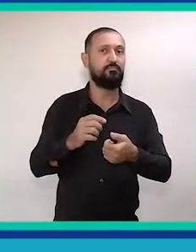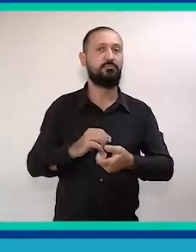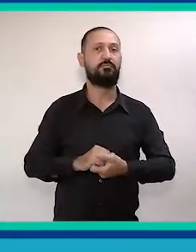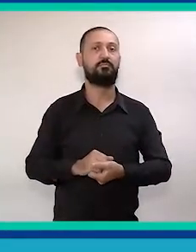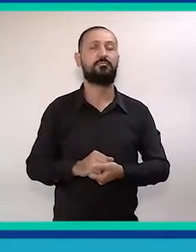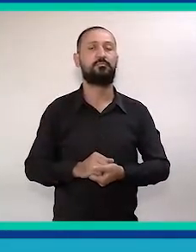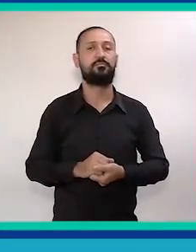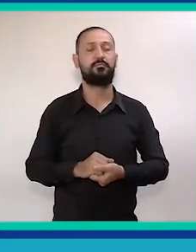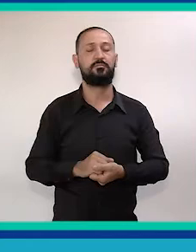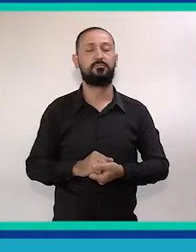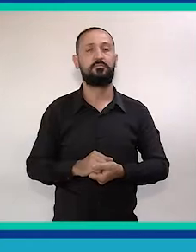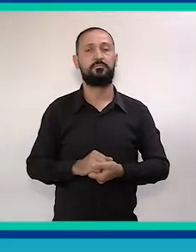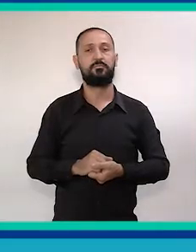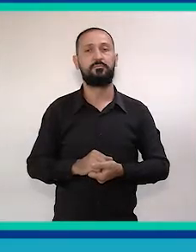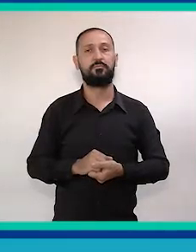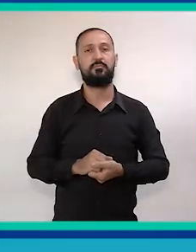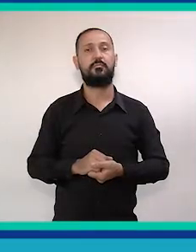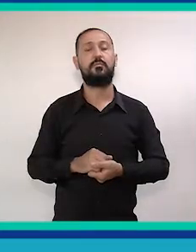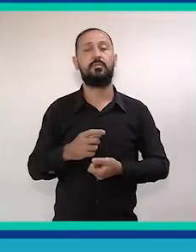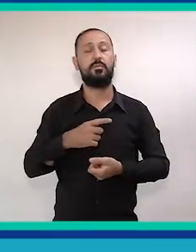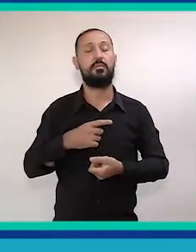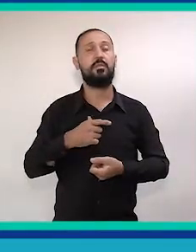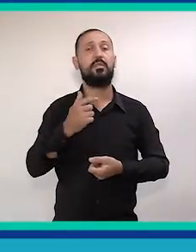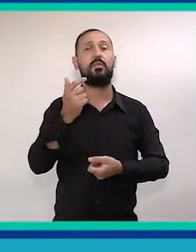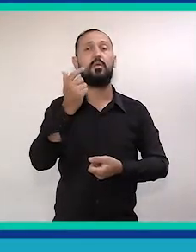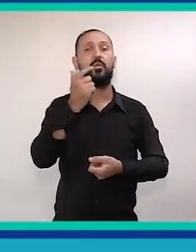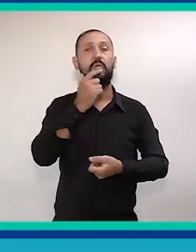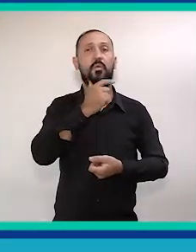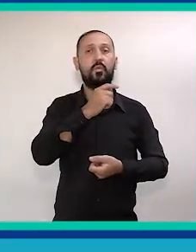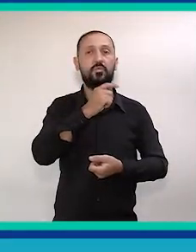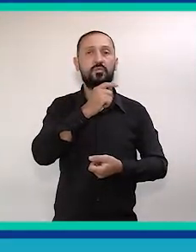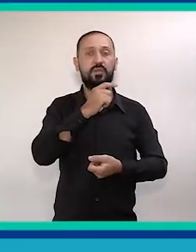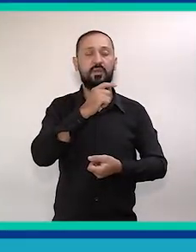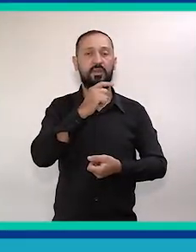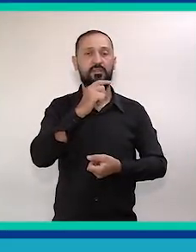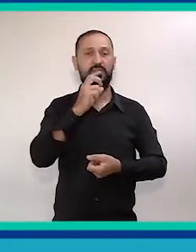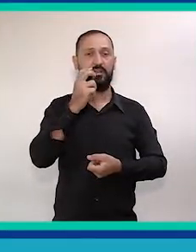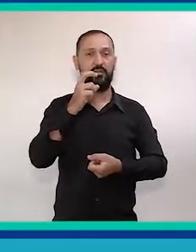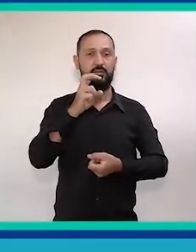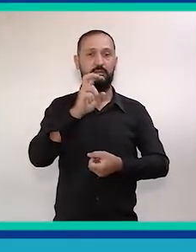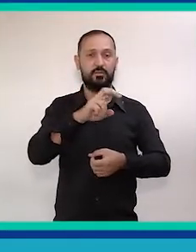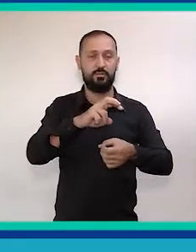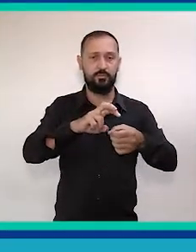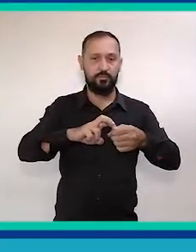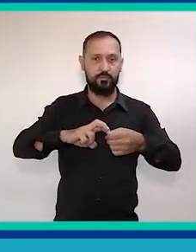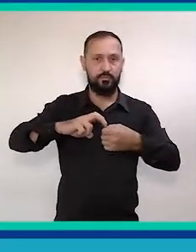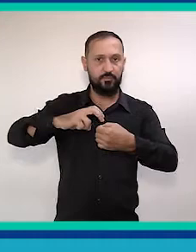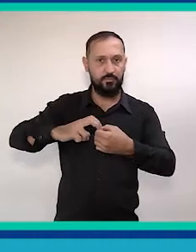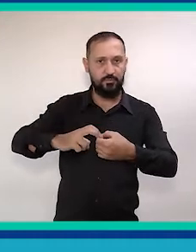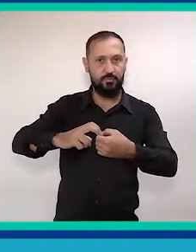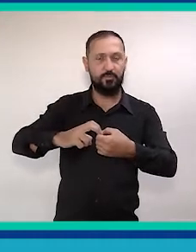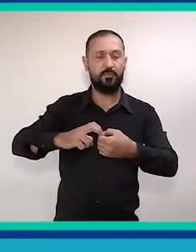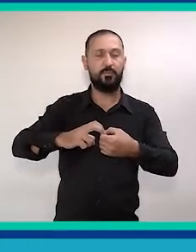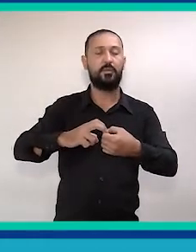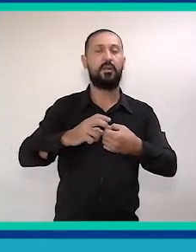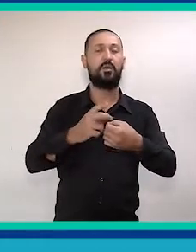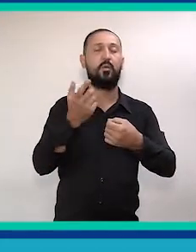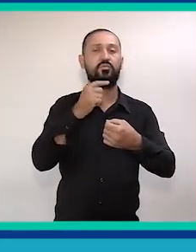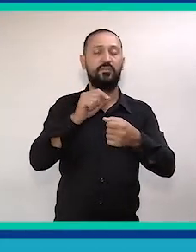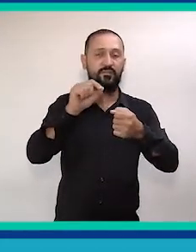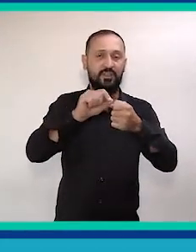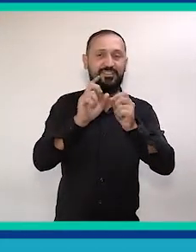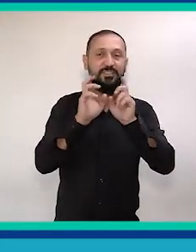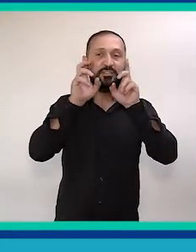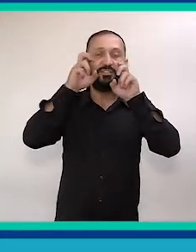de produzirem os venenos, elas conseguem, de alguma forma, inocular esse veneno, por isso que são classificadas